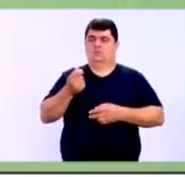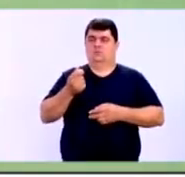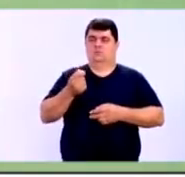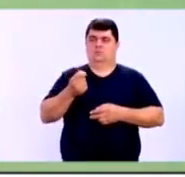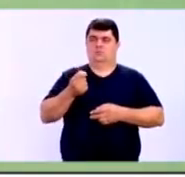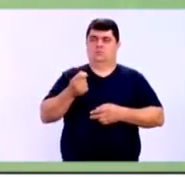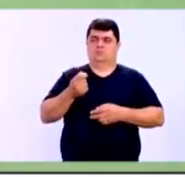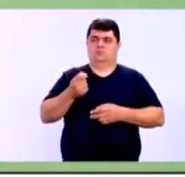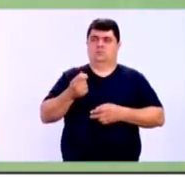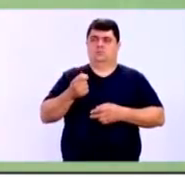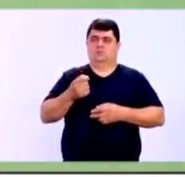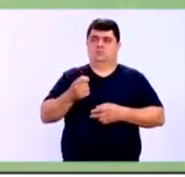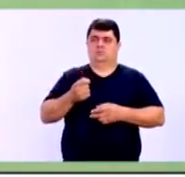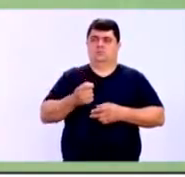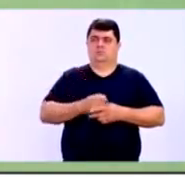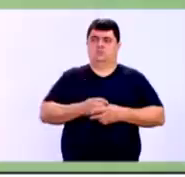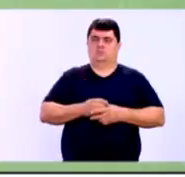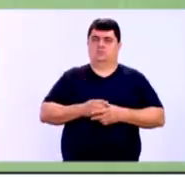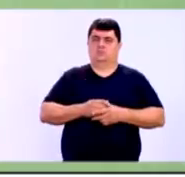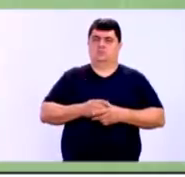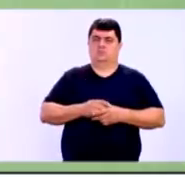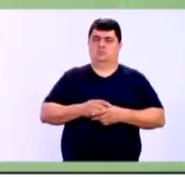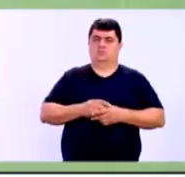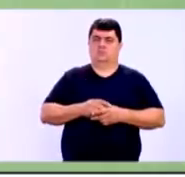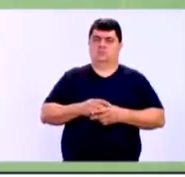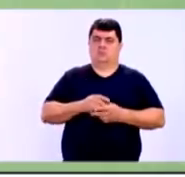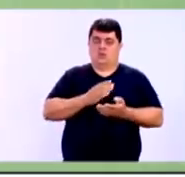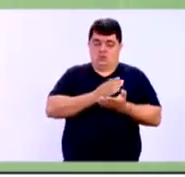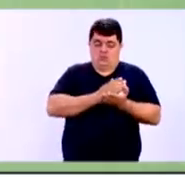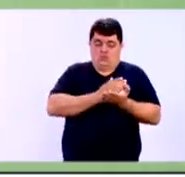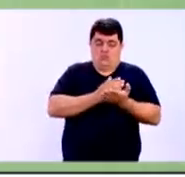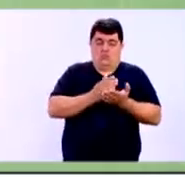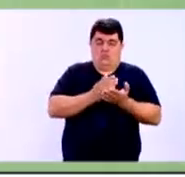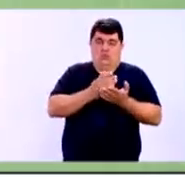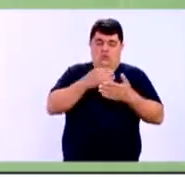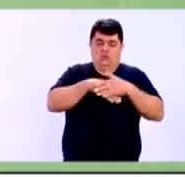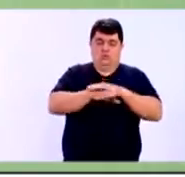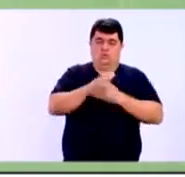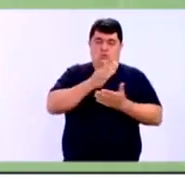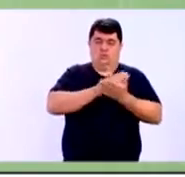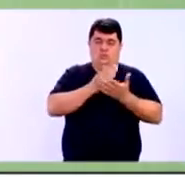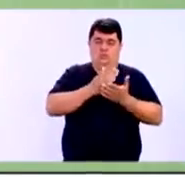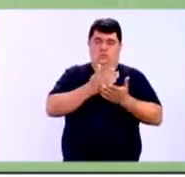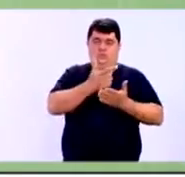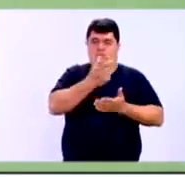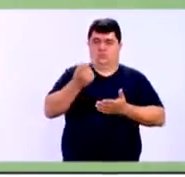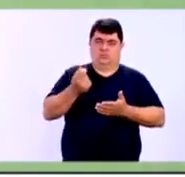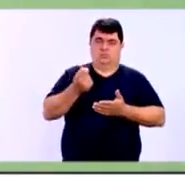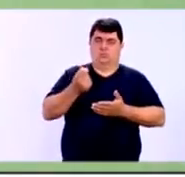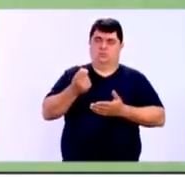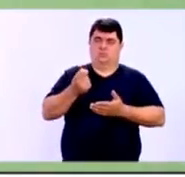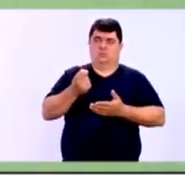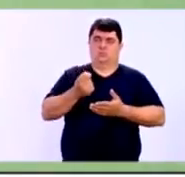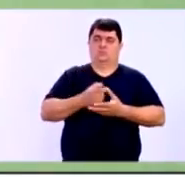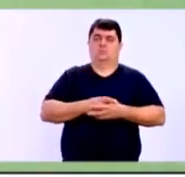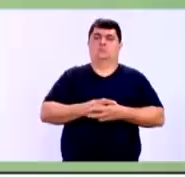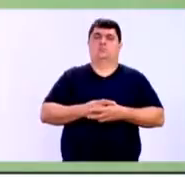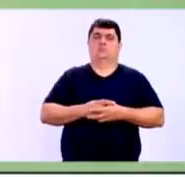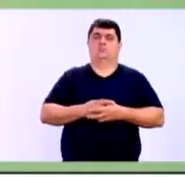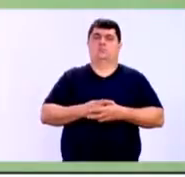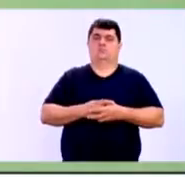determinada mercadoria. Opa, desculpa, o saldo inicial era R$200 de uma determinada